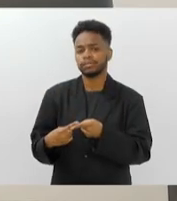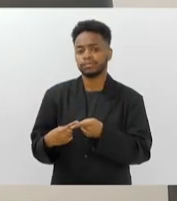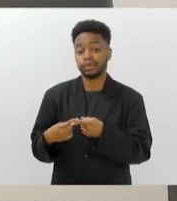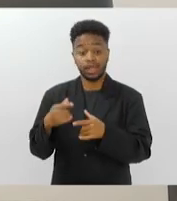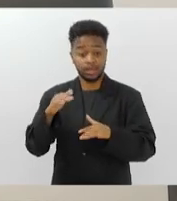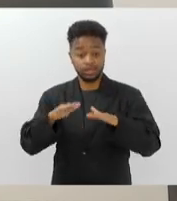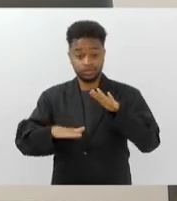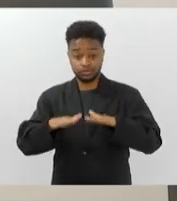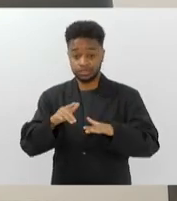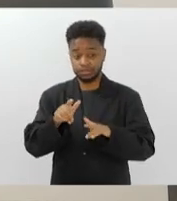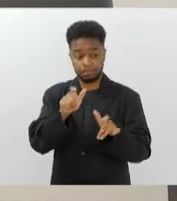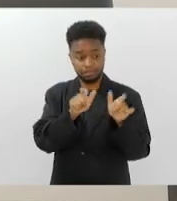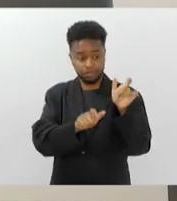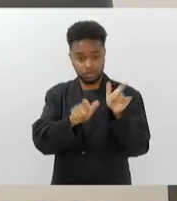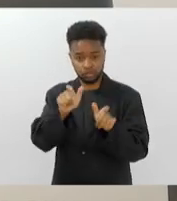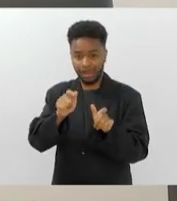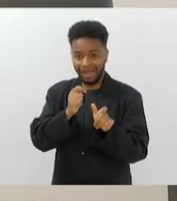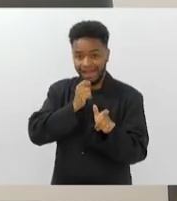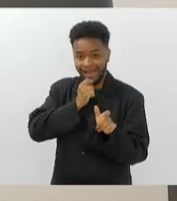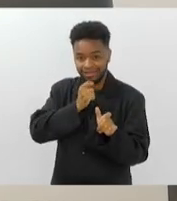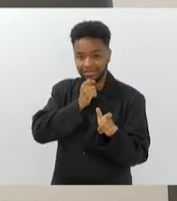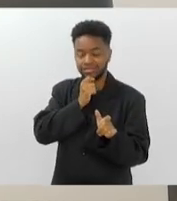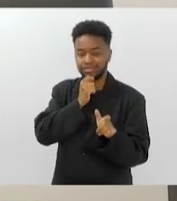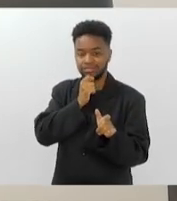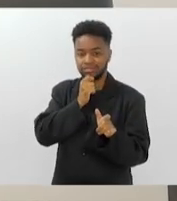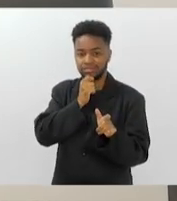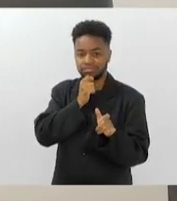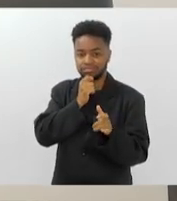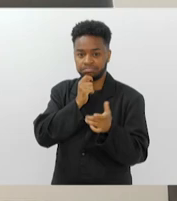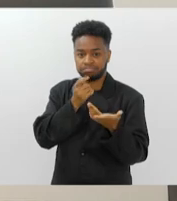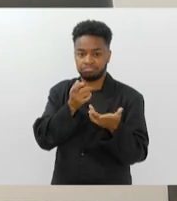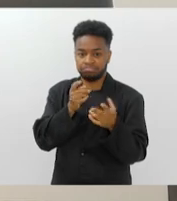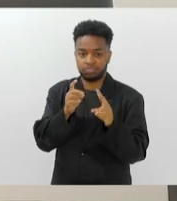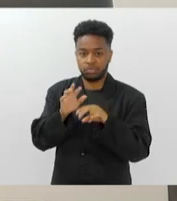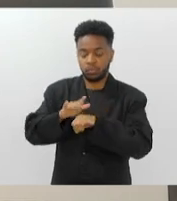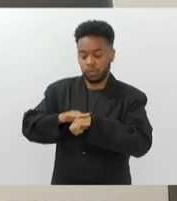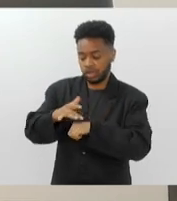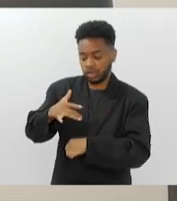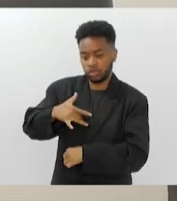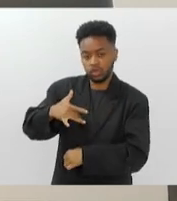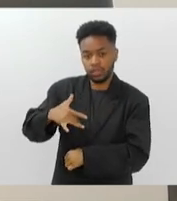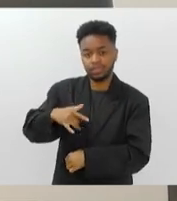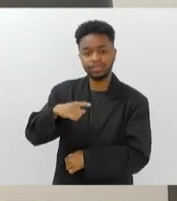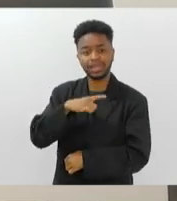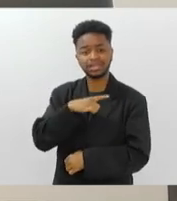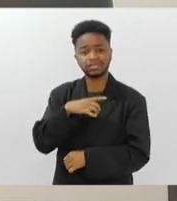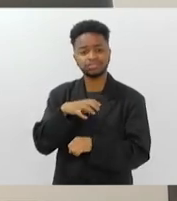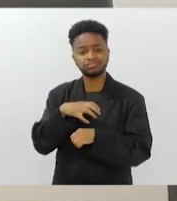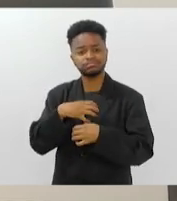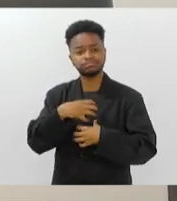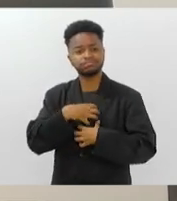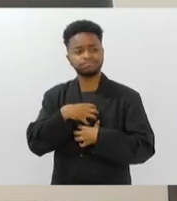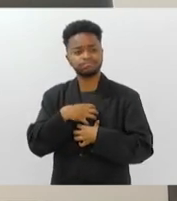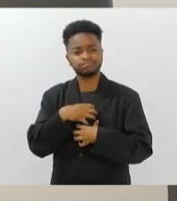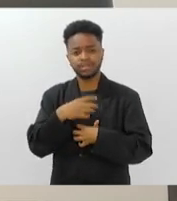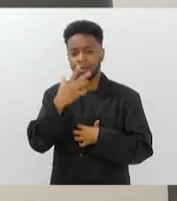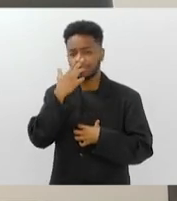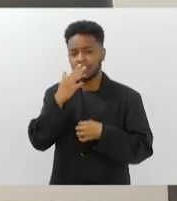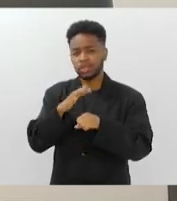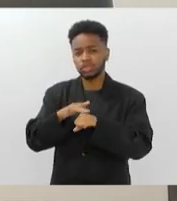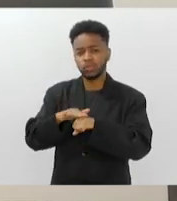pessoas ainda né Eh a tuberculose ela tem aquele sentimento de um de uma doença